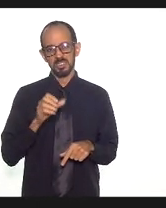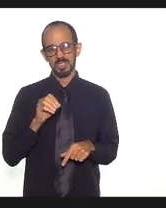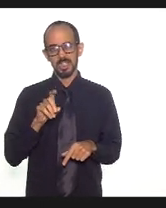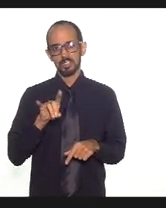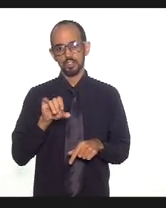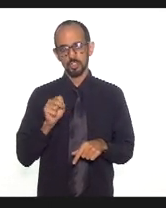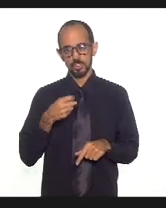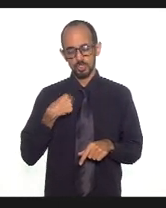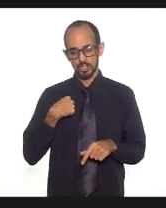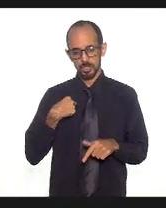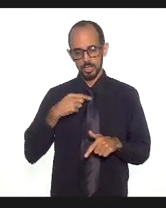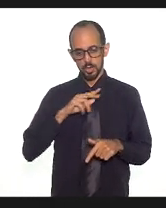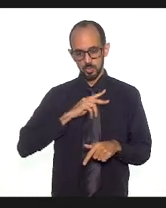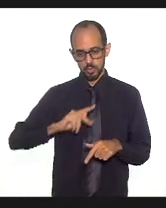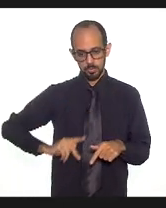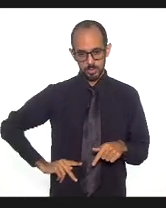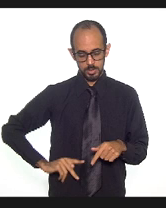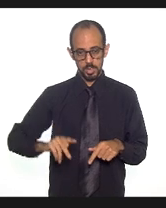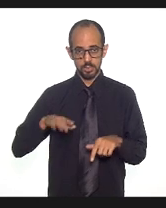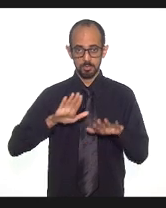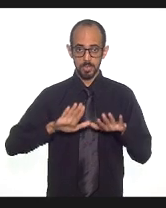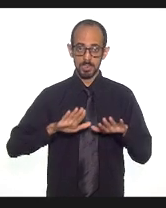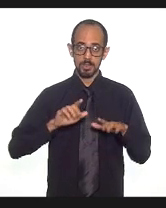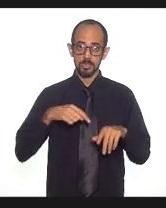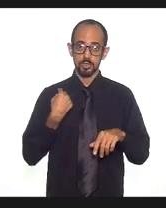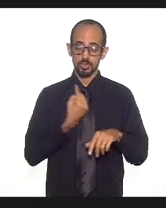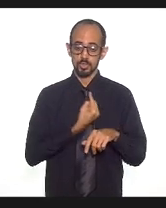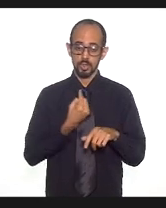da fundação, né? Mas nós